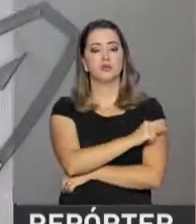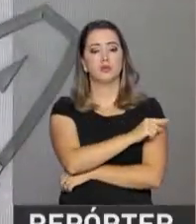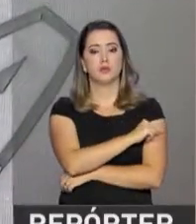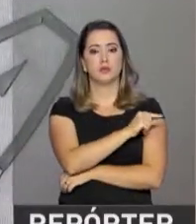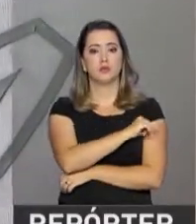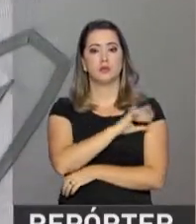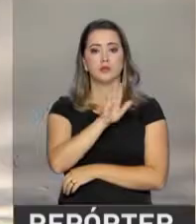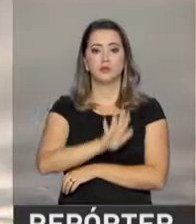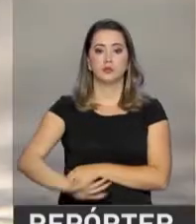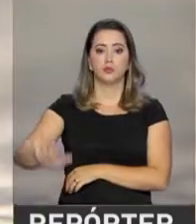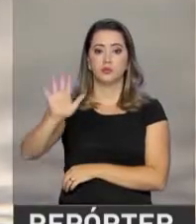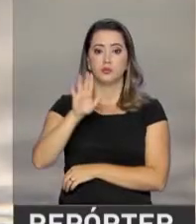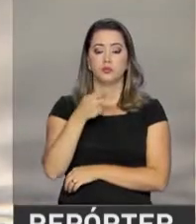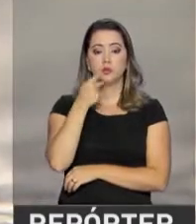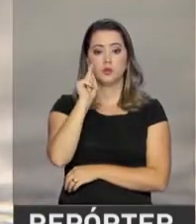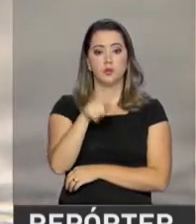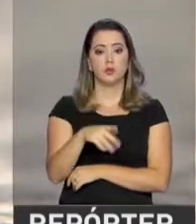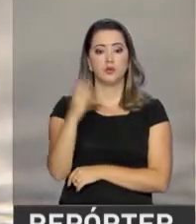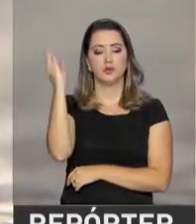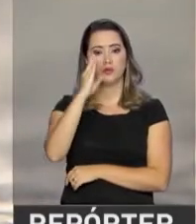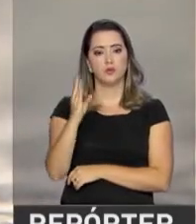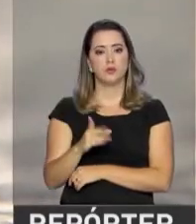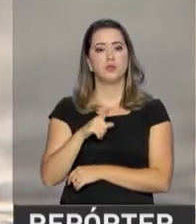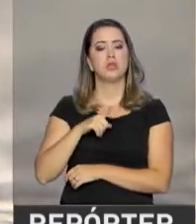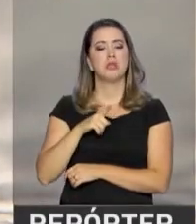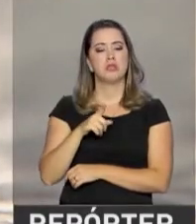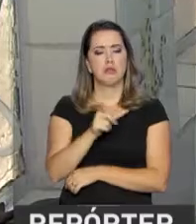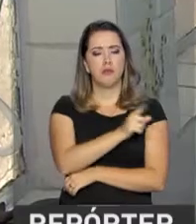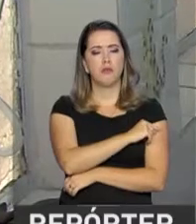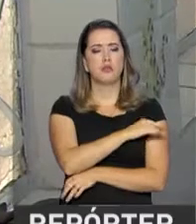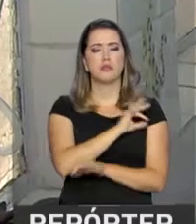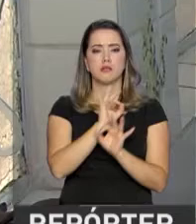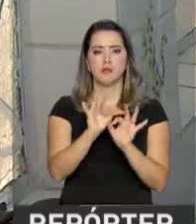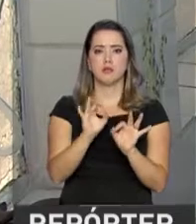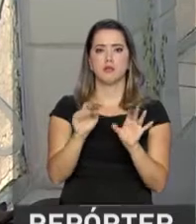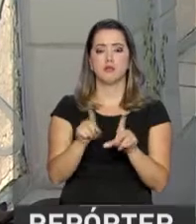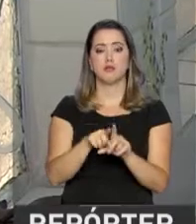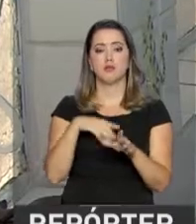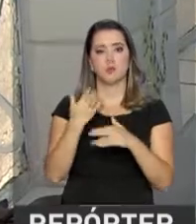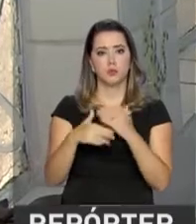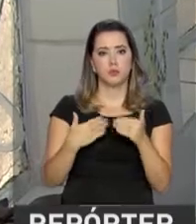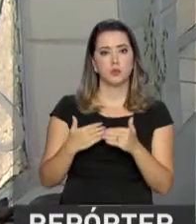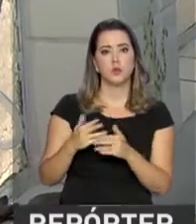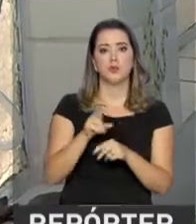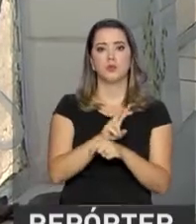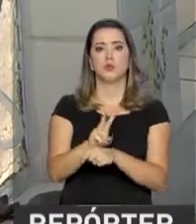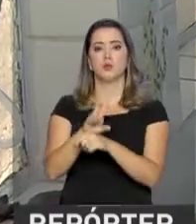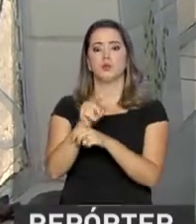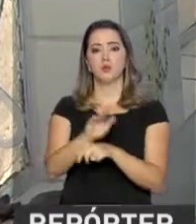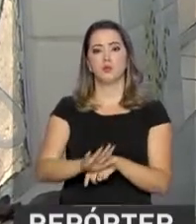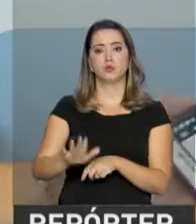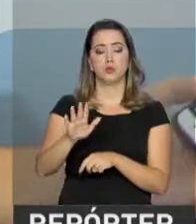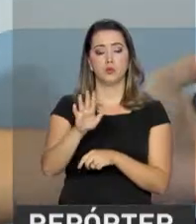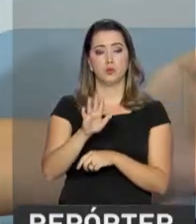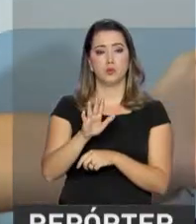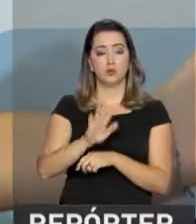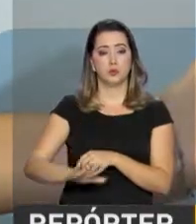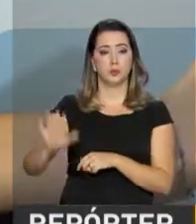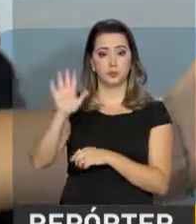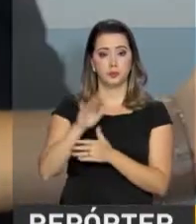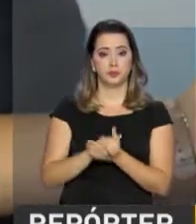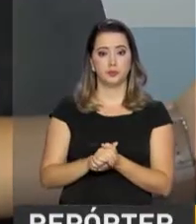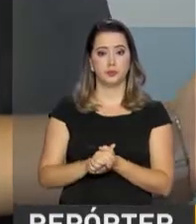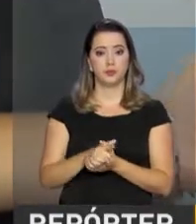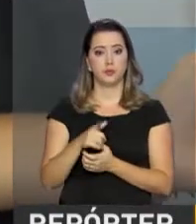estados de todo o país e garantiu que o brasil tem estoque suficiente de vacinas para imunizar toda a população temos um